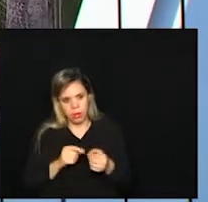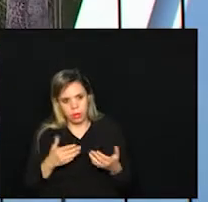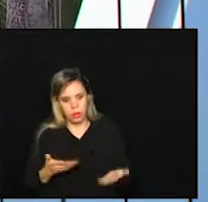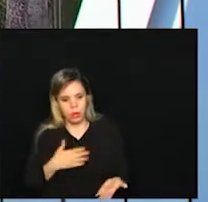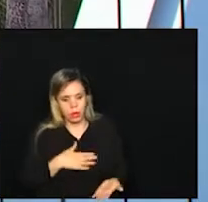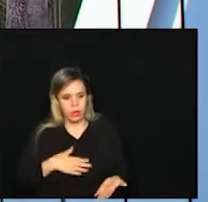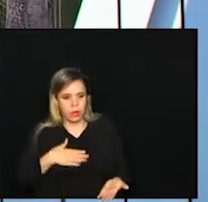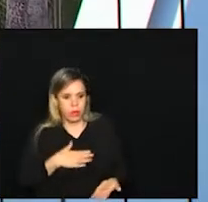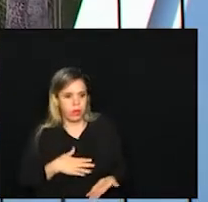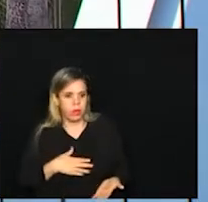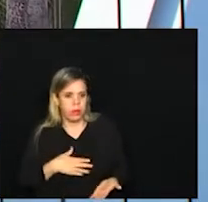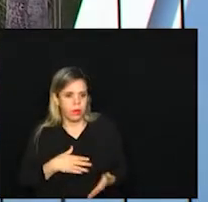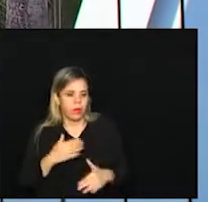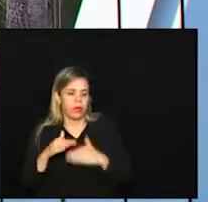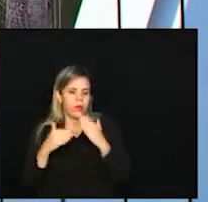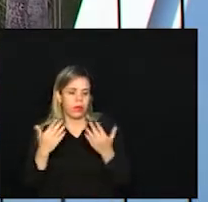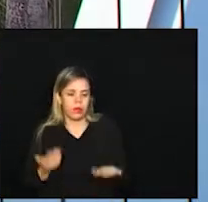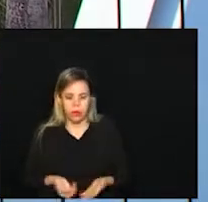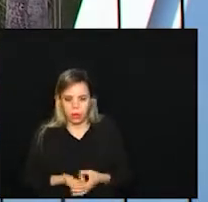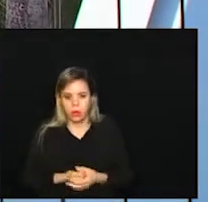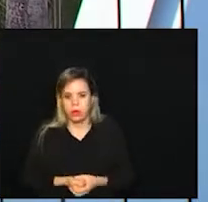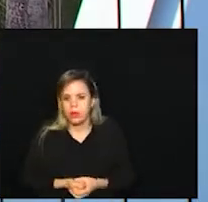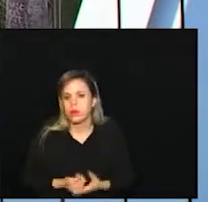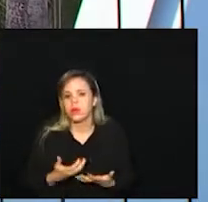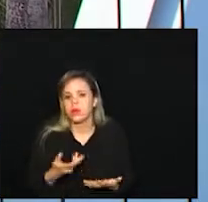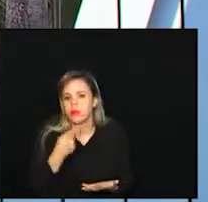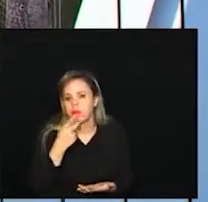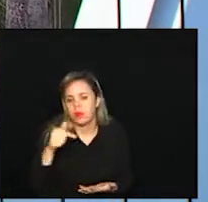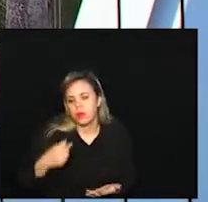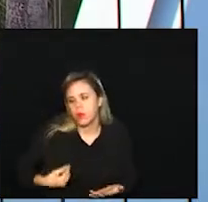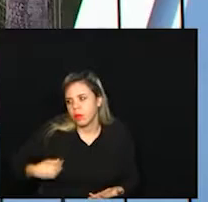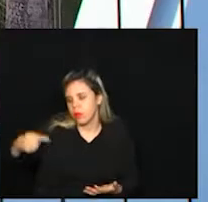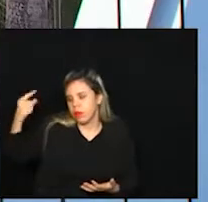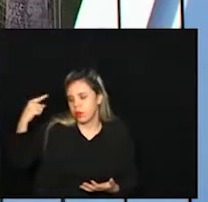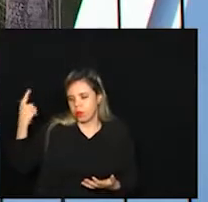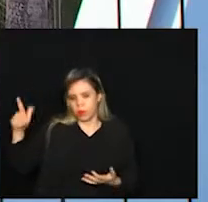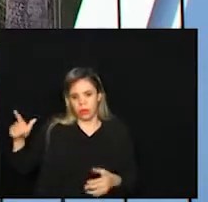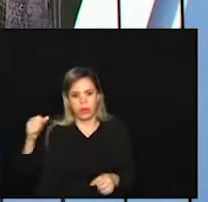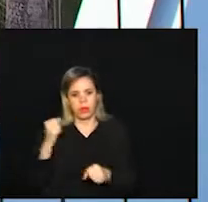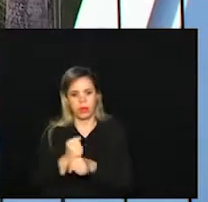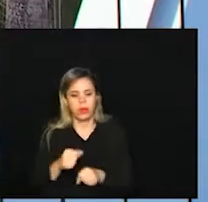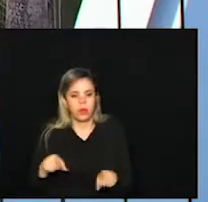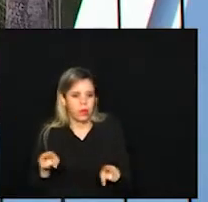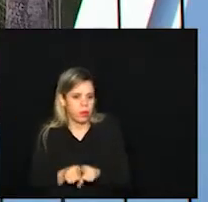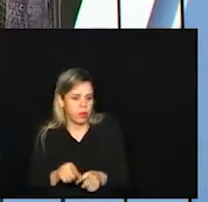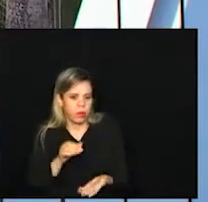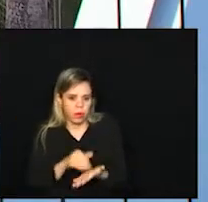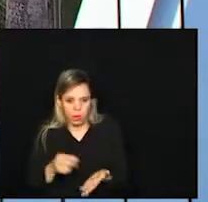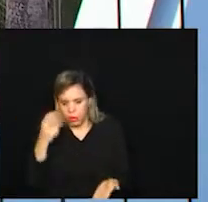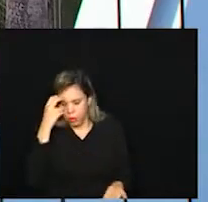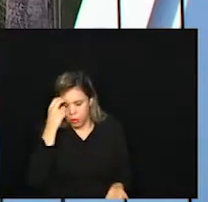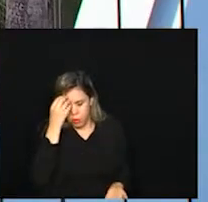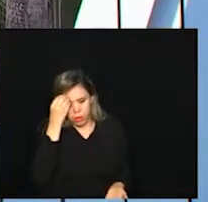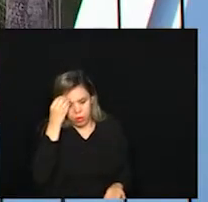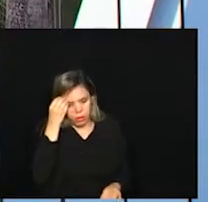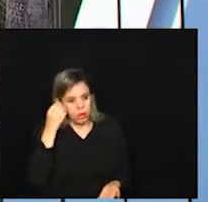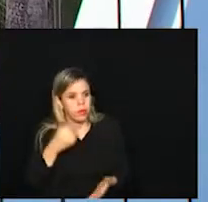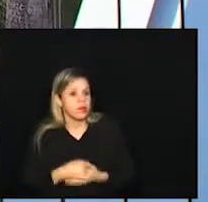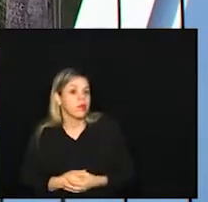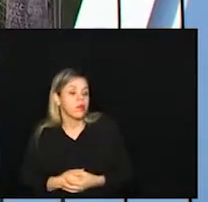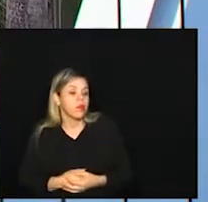isso eu gostaria de estar mais avançado mas eu quero dizer que eu estive numa outra obra que a secretaria de cultura